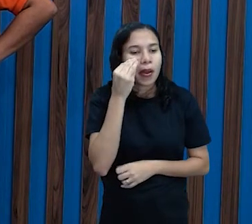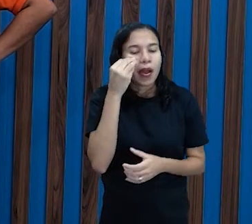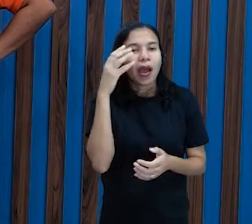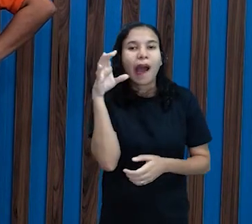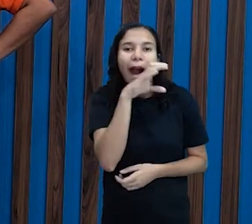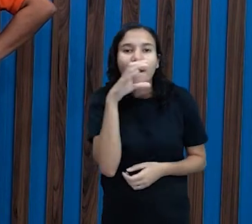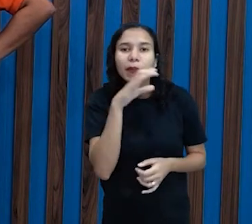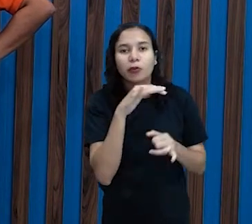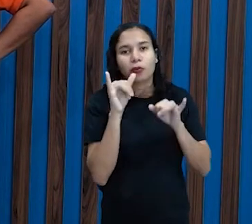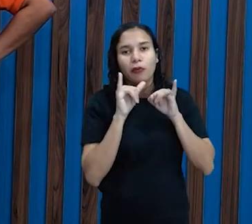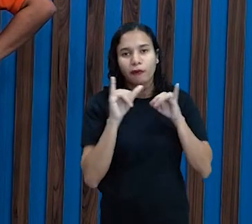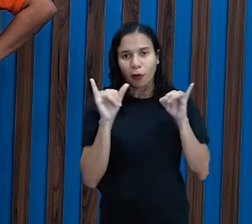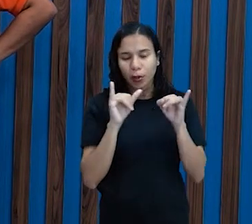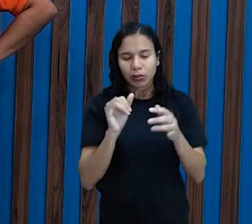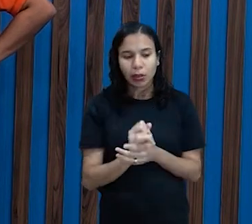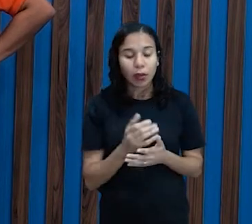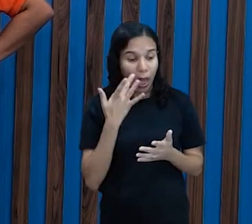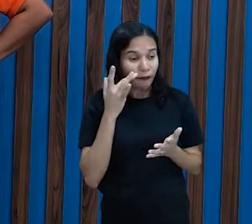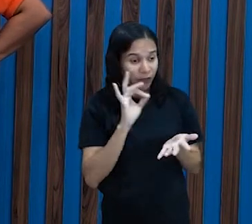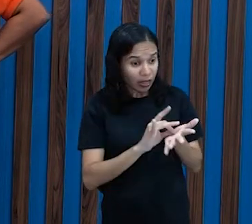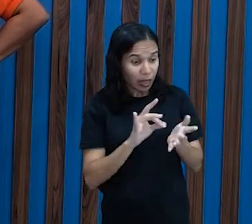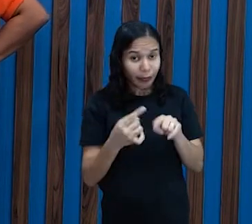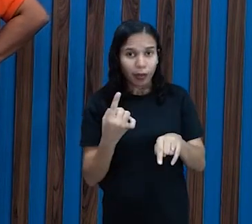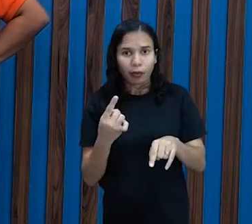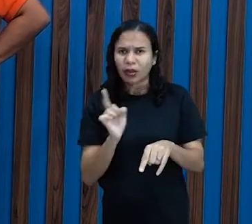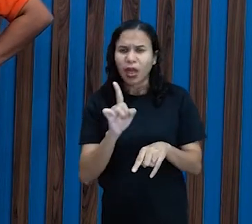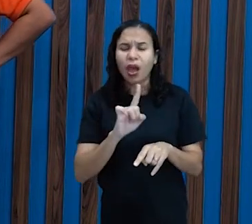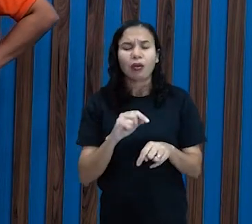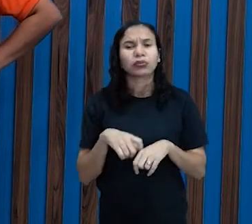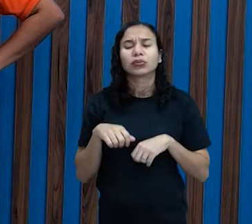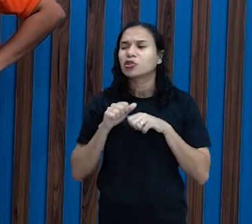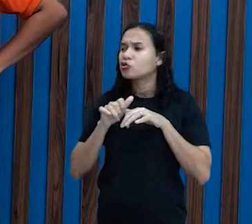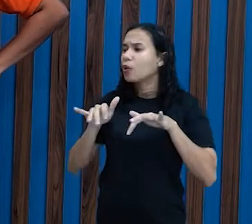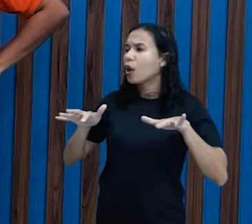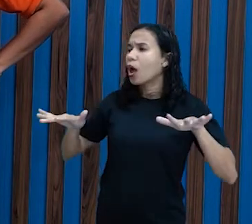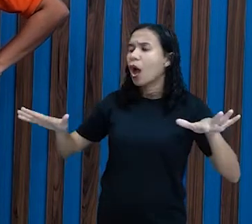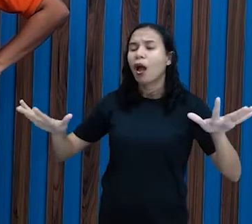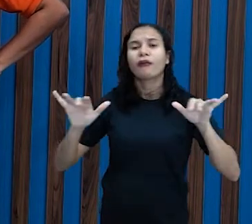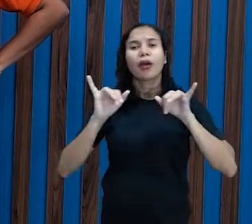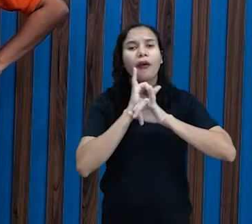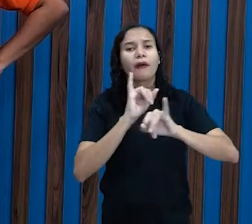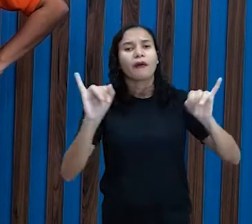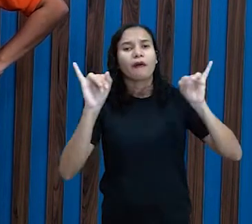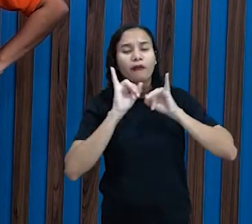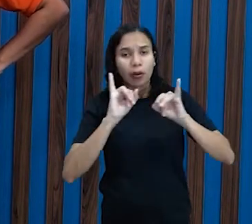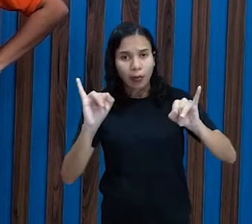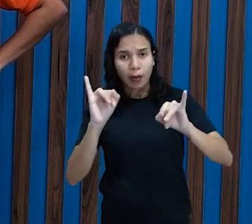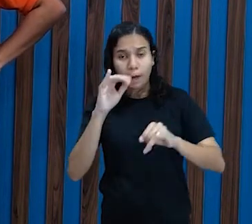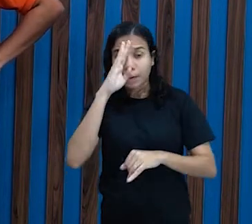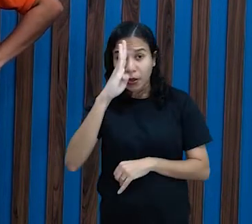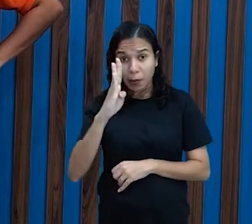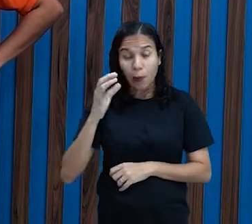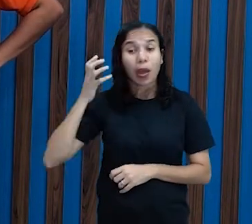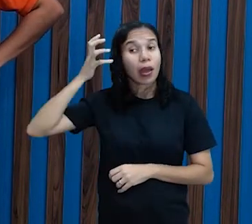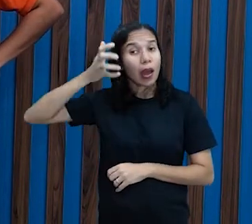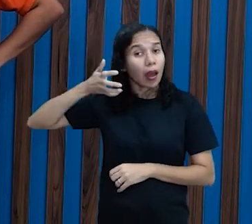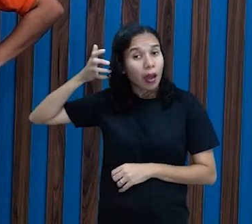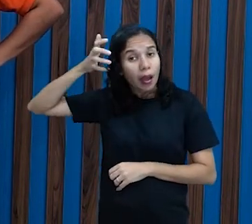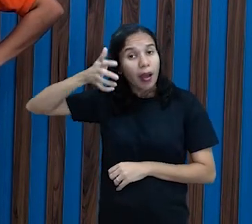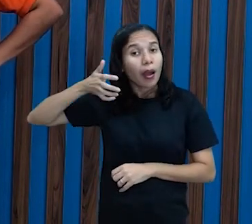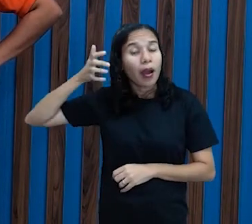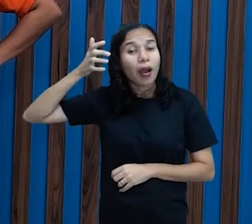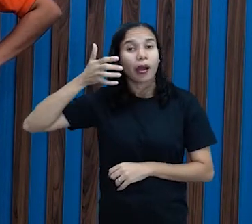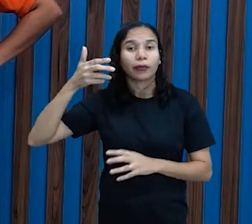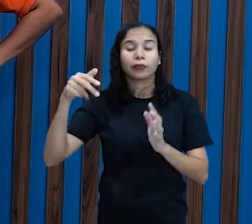das informações. As informações elas circulavam por onde nessa época? Principalmente pelas rádios,